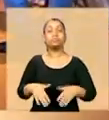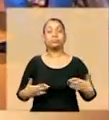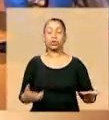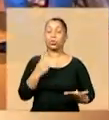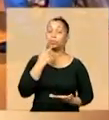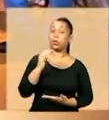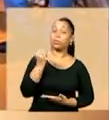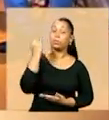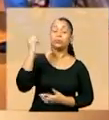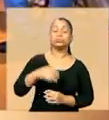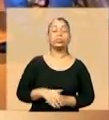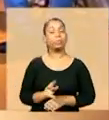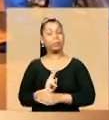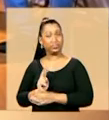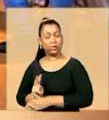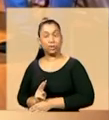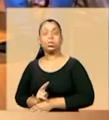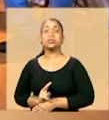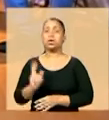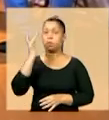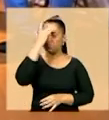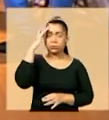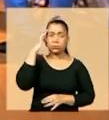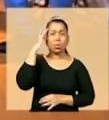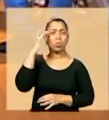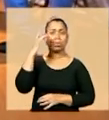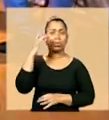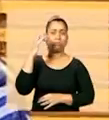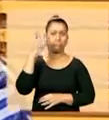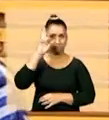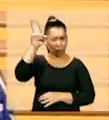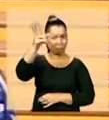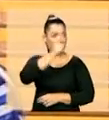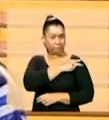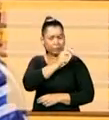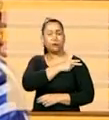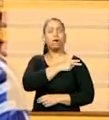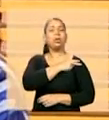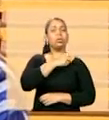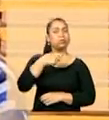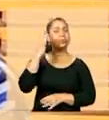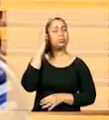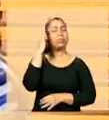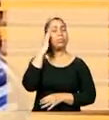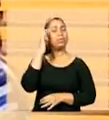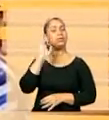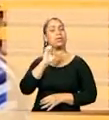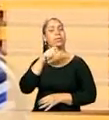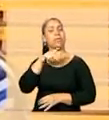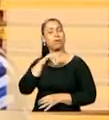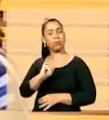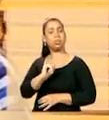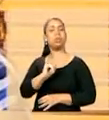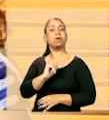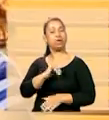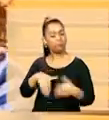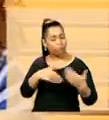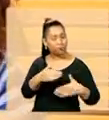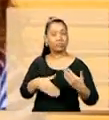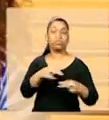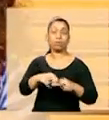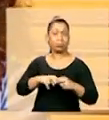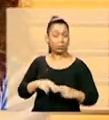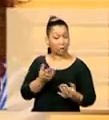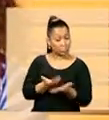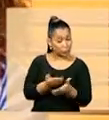importante, falando de vigilância, que o empregador tenha plena consciência de que esse equipamento de proteção ele foi